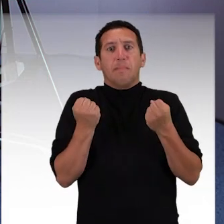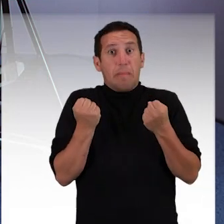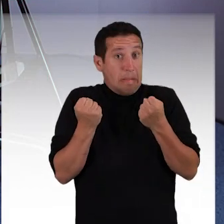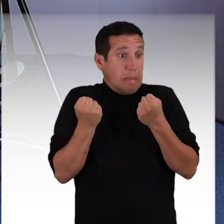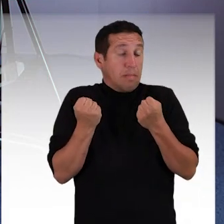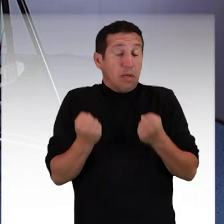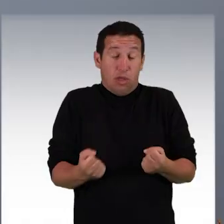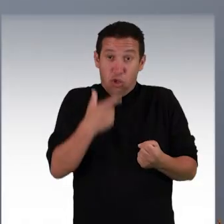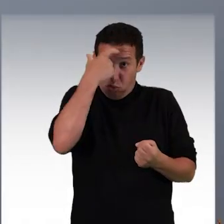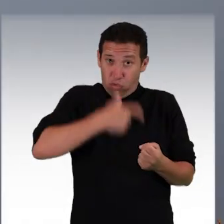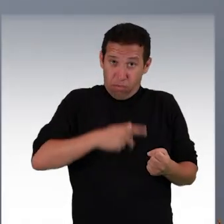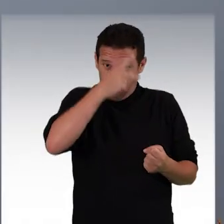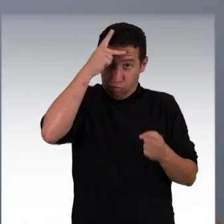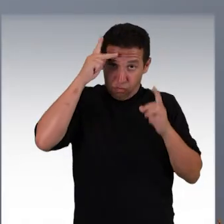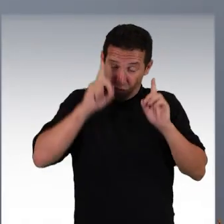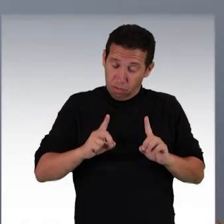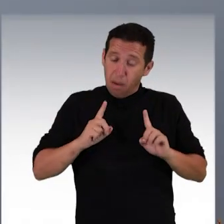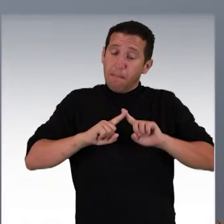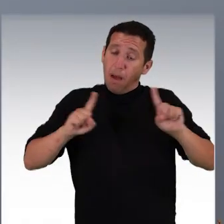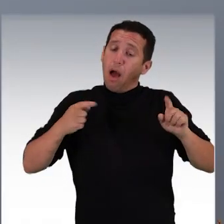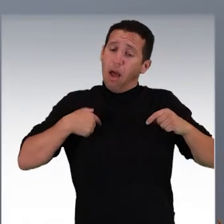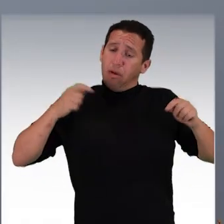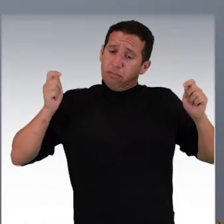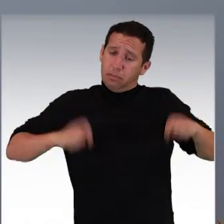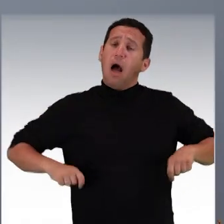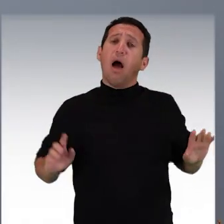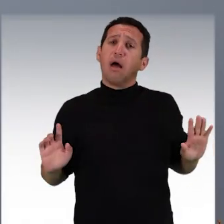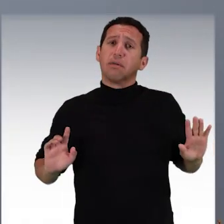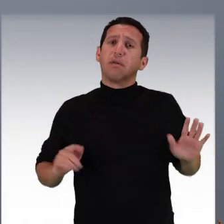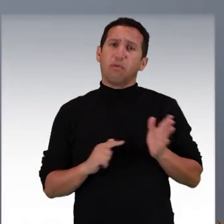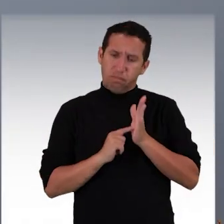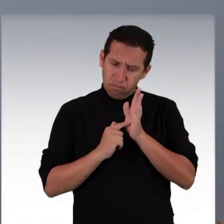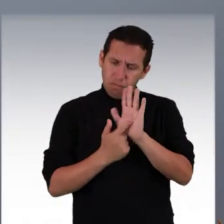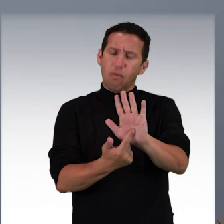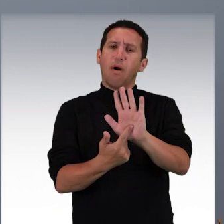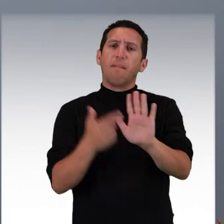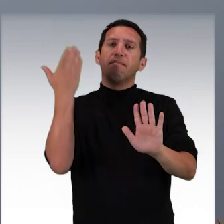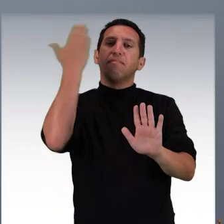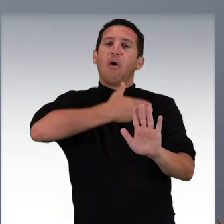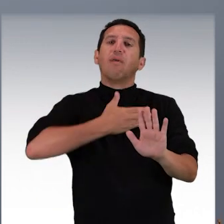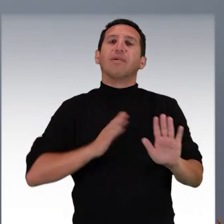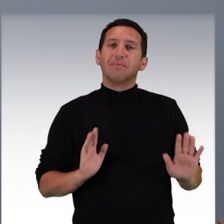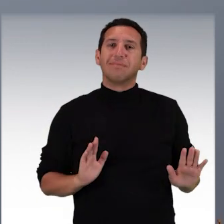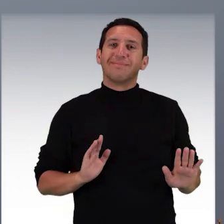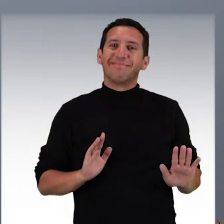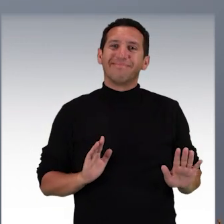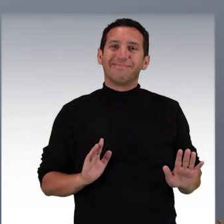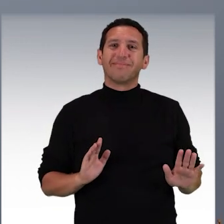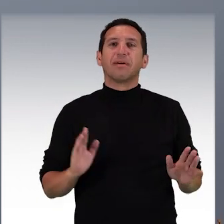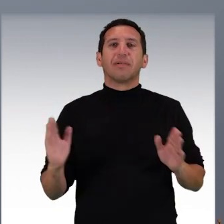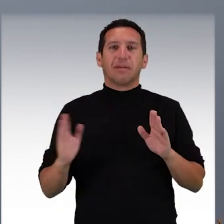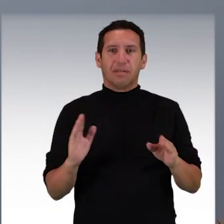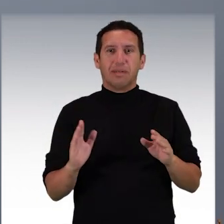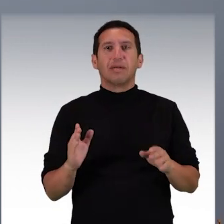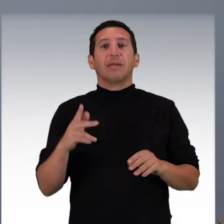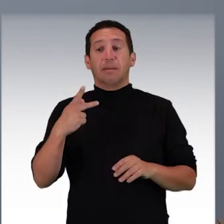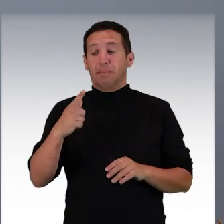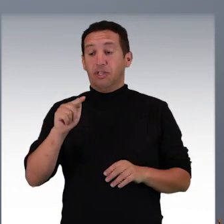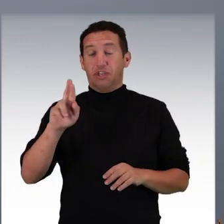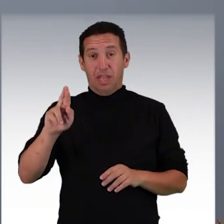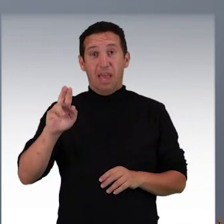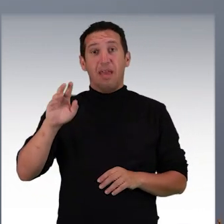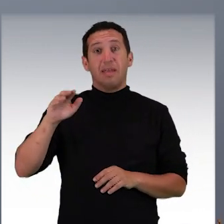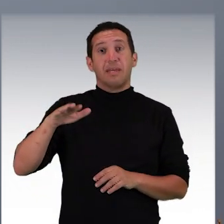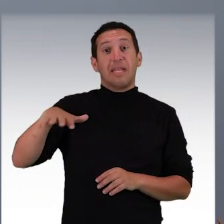pesadas para mostrar não eu sou pessoa com deficiência Mas eu posso eu vou mostrar e as eleições